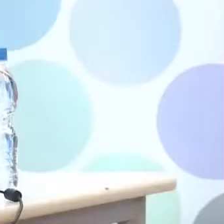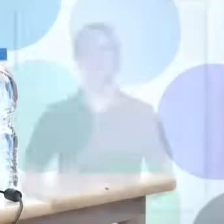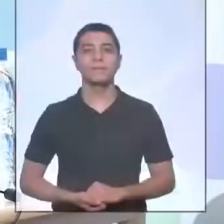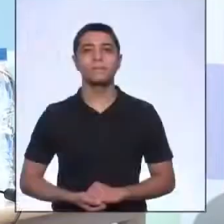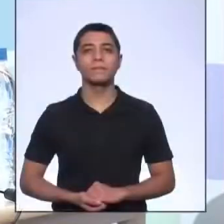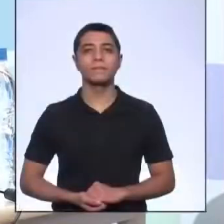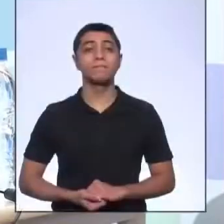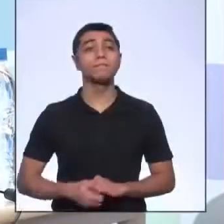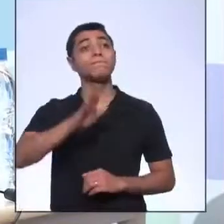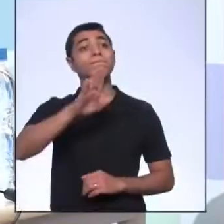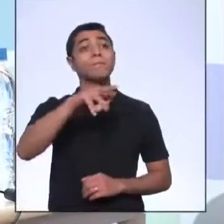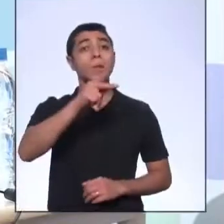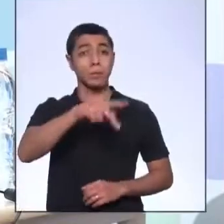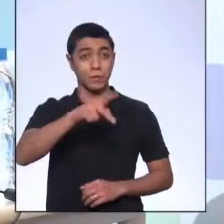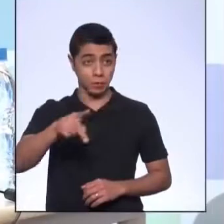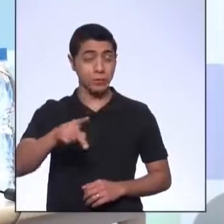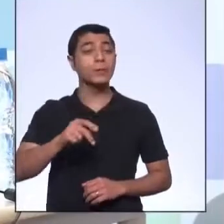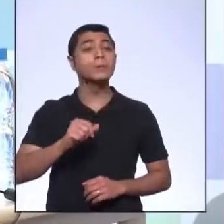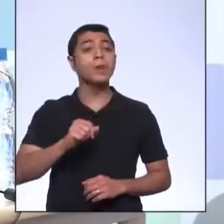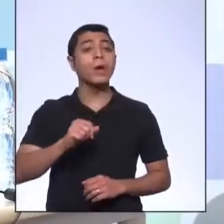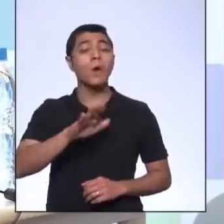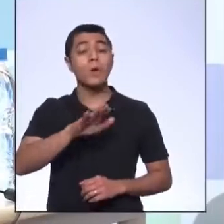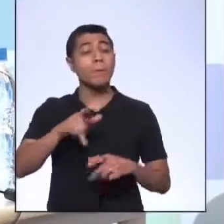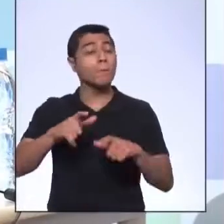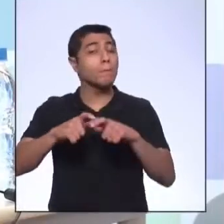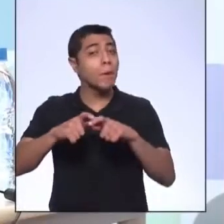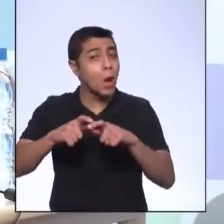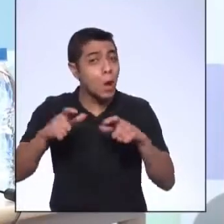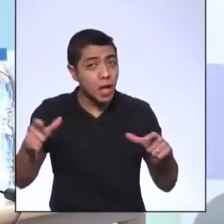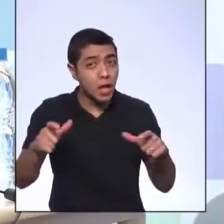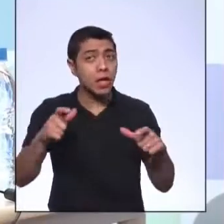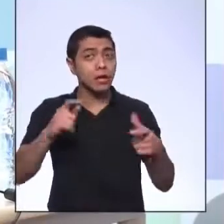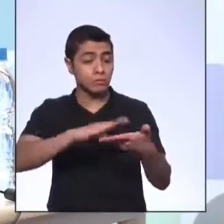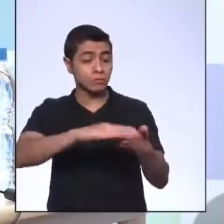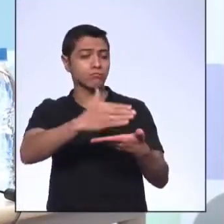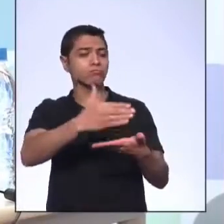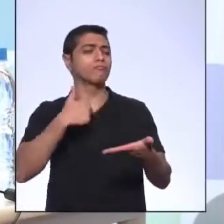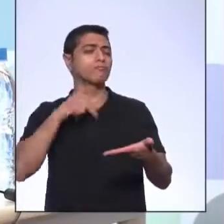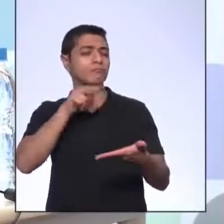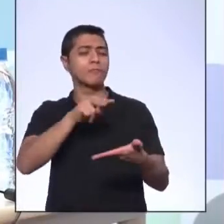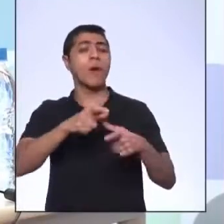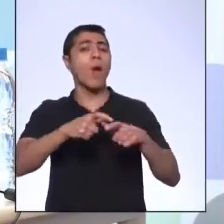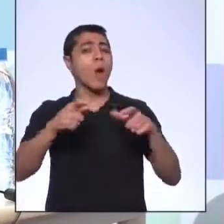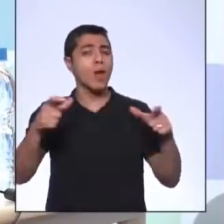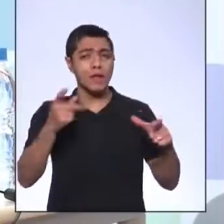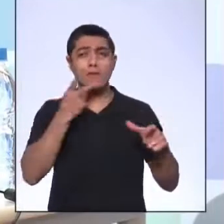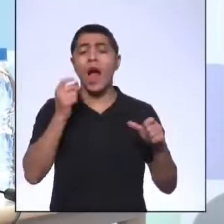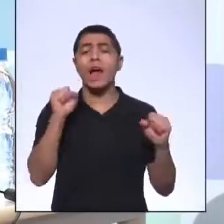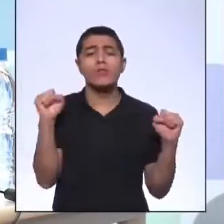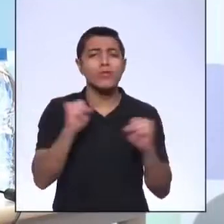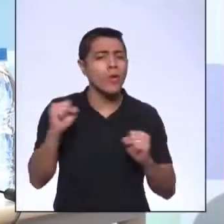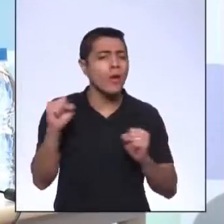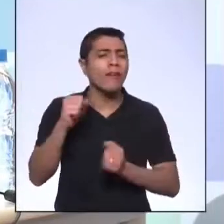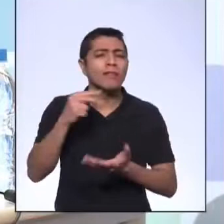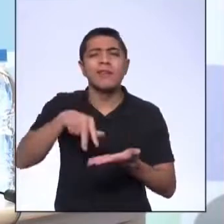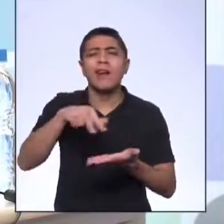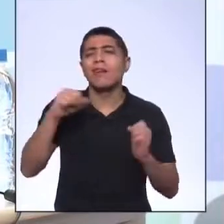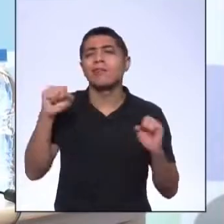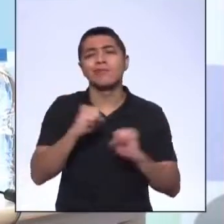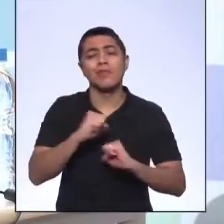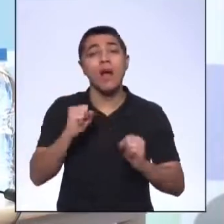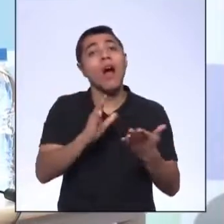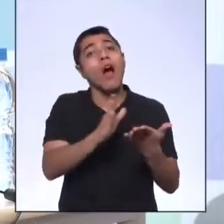a professora Márcia a maioria que diz que adora dançar sem outro falando que não gostam muito tem o pessoal falou que tem vergonha